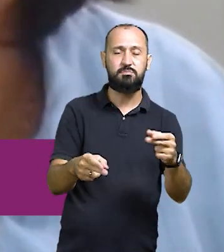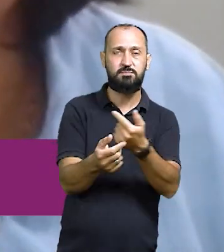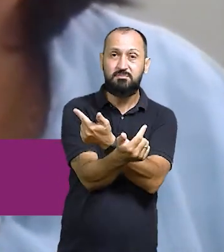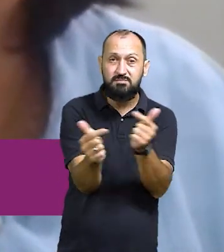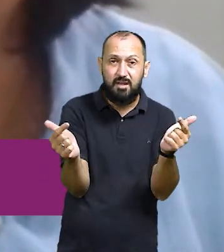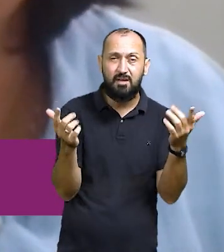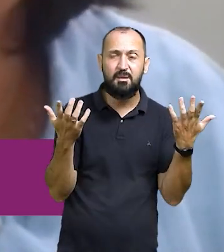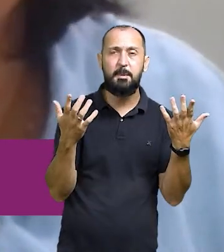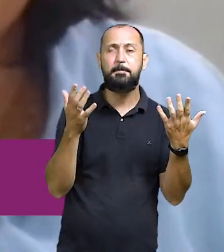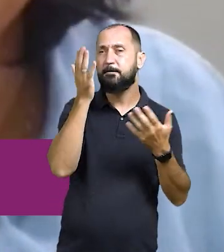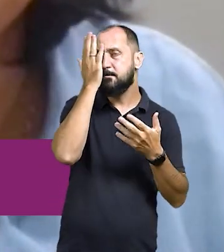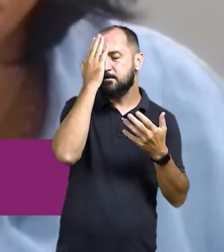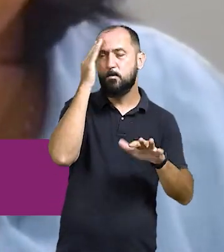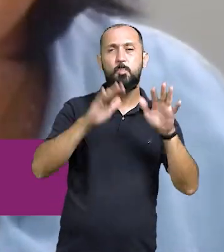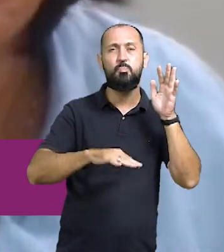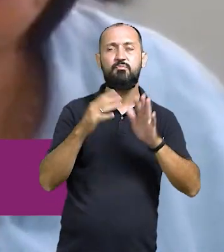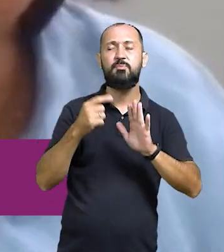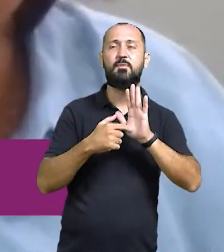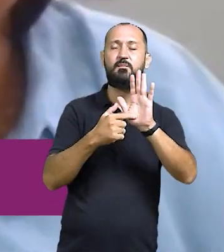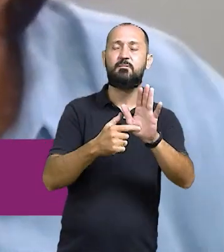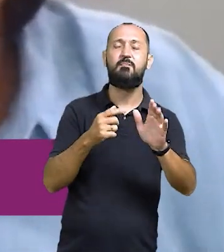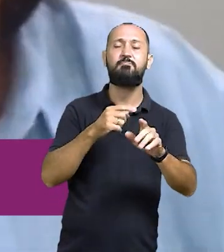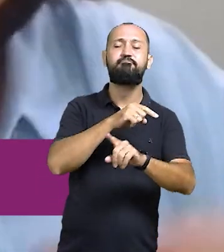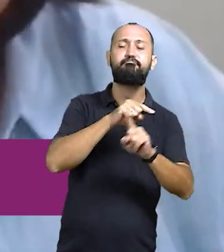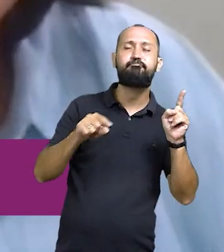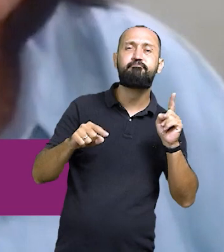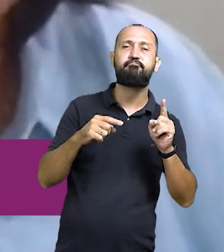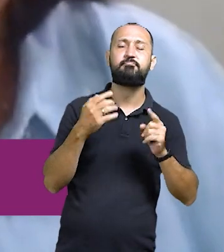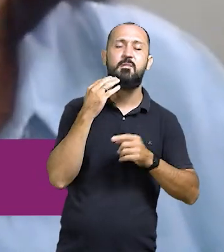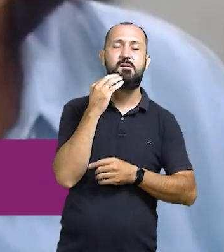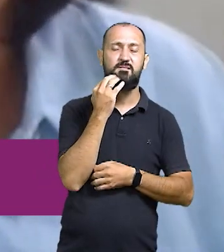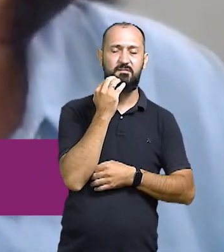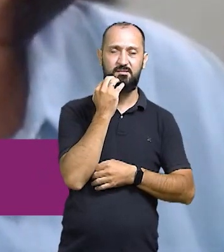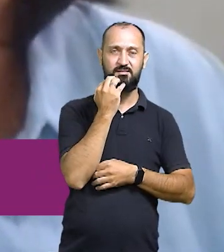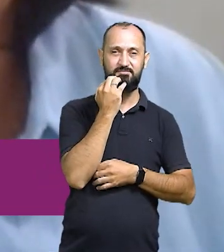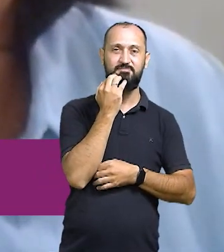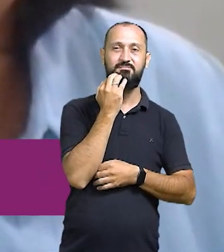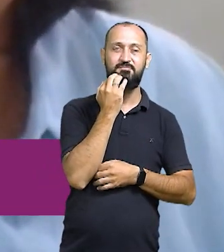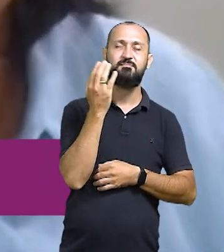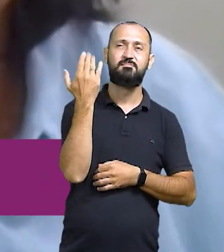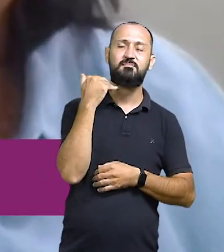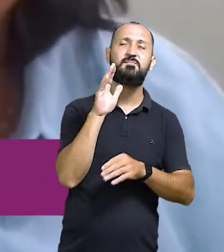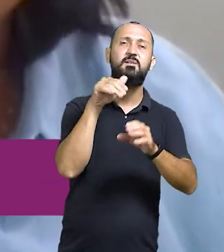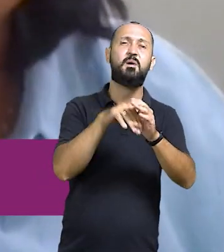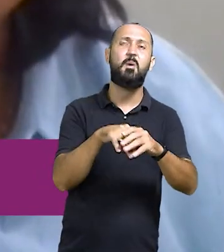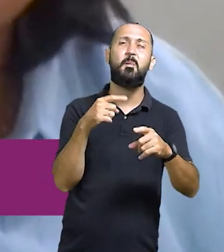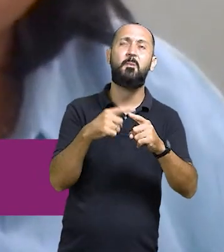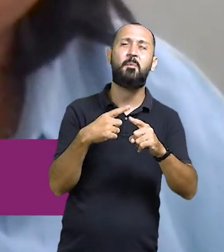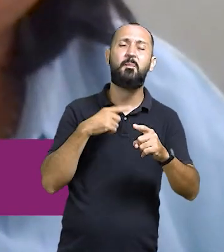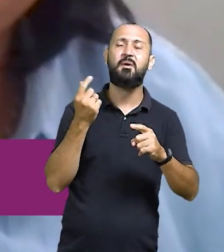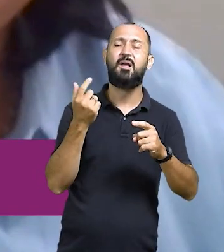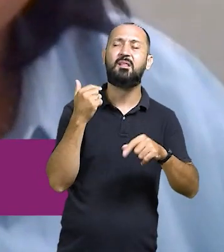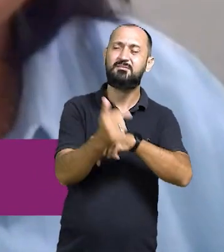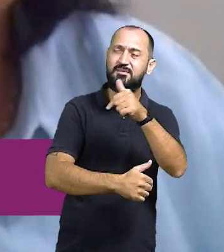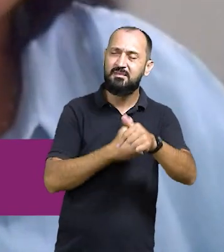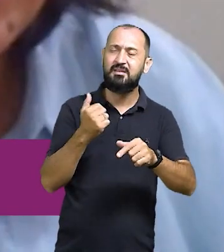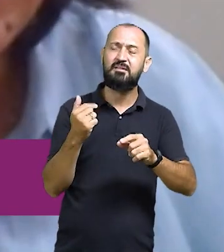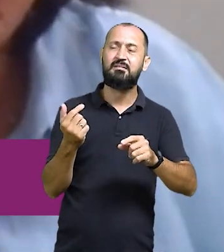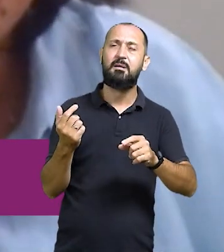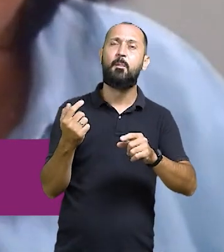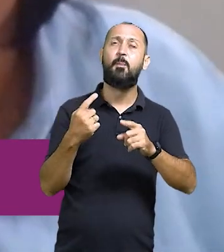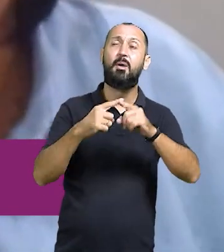assim, é muito necessário que iniciativas como que nós tivemos semana passada, em parceria com a Assembleia Legislativa, continuem. E nessa oportunidade,